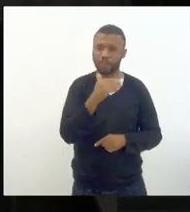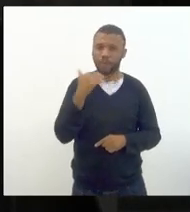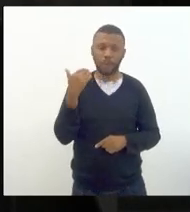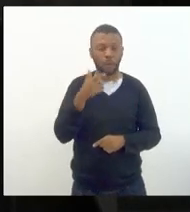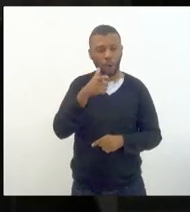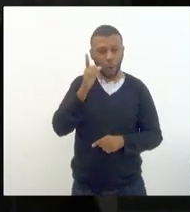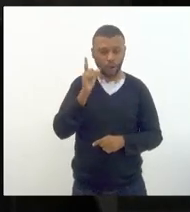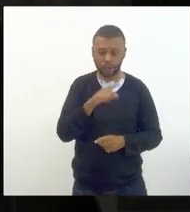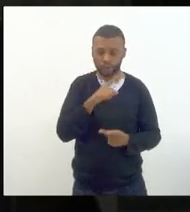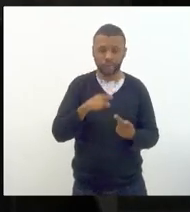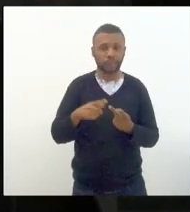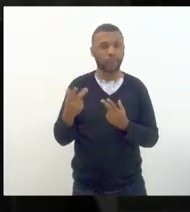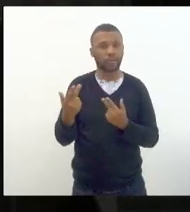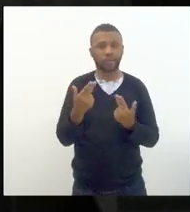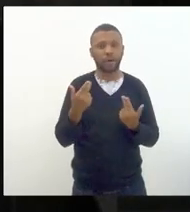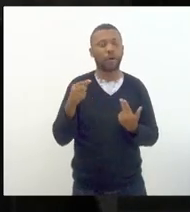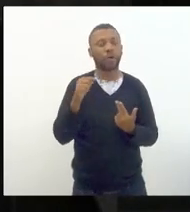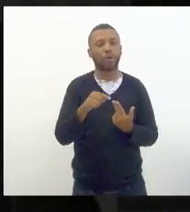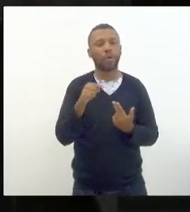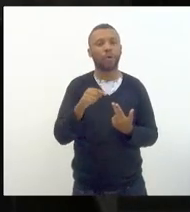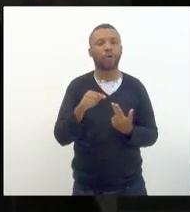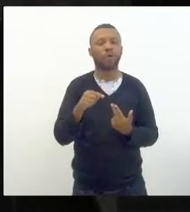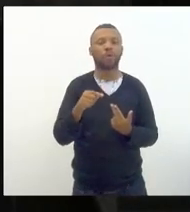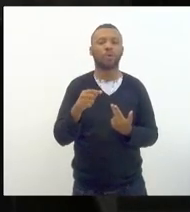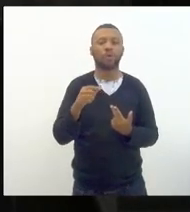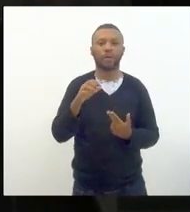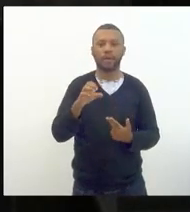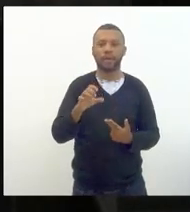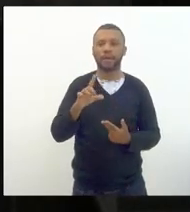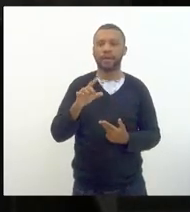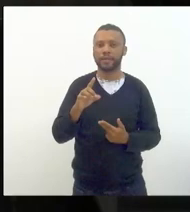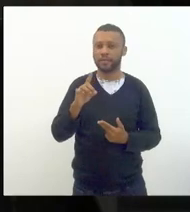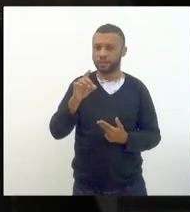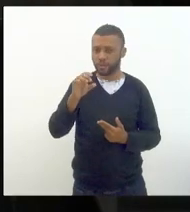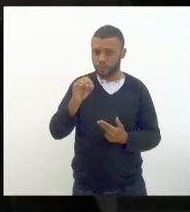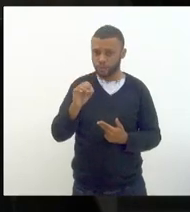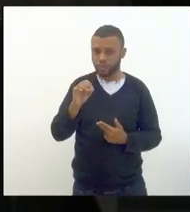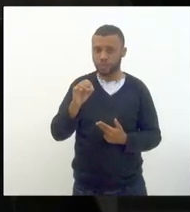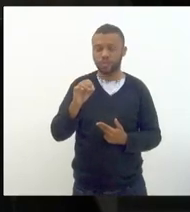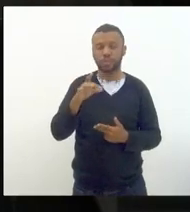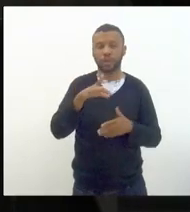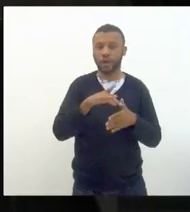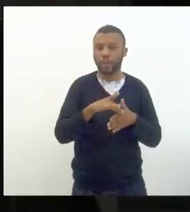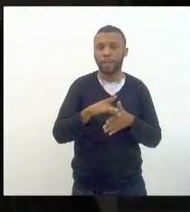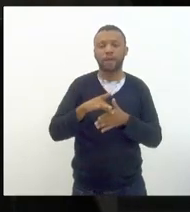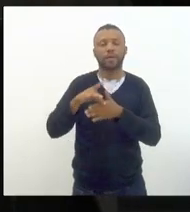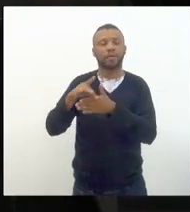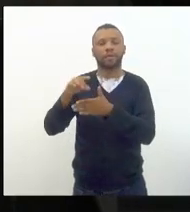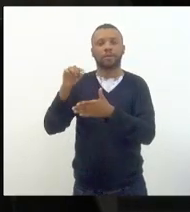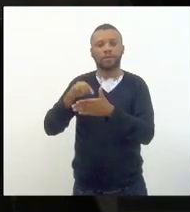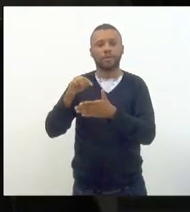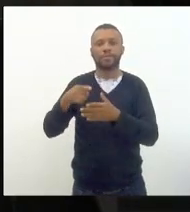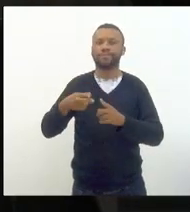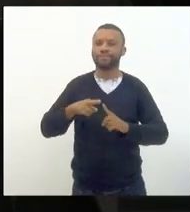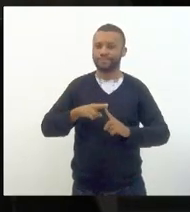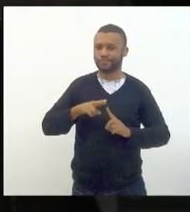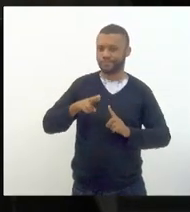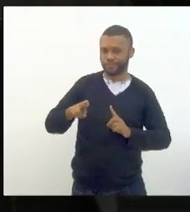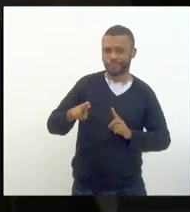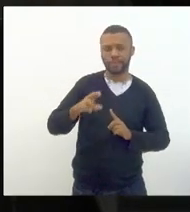no dia de ontem assim como também Monsenhor Elídio robayna né uma liderança religiosa